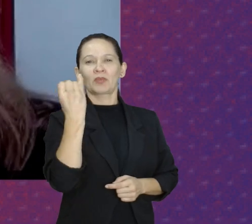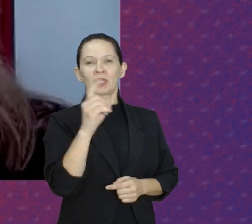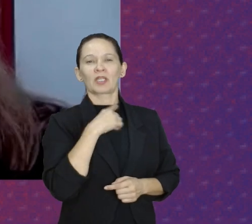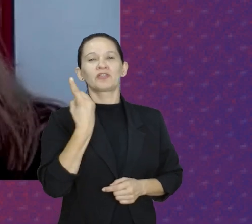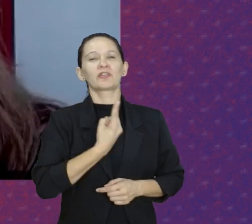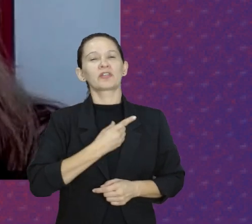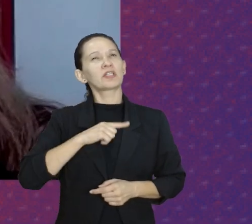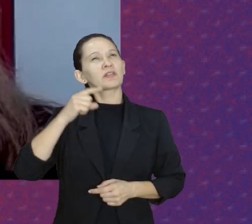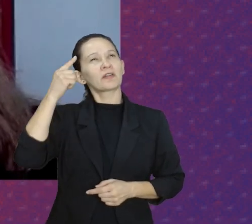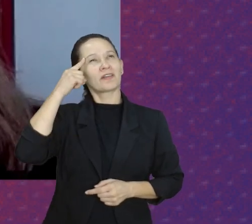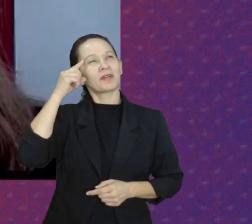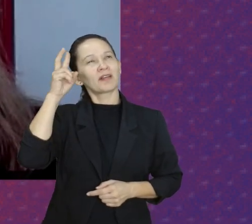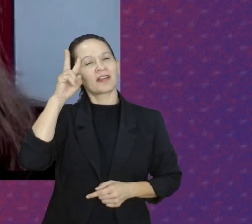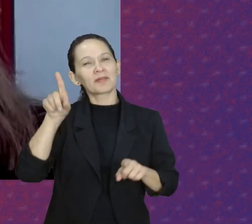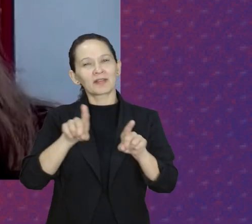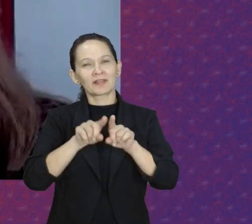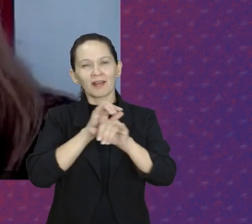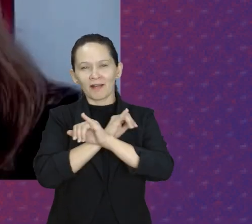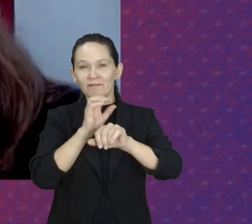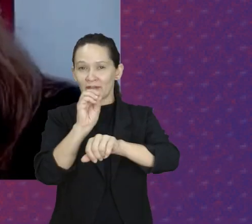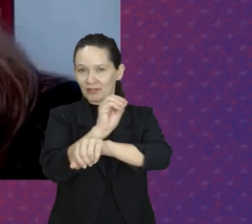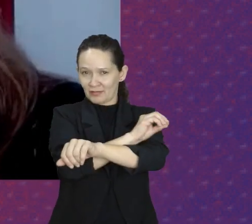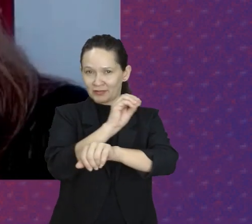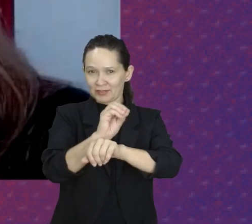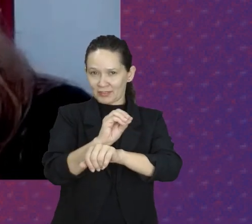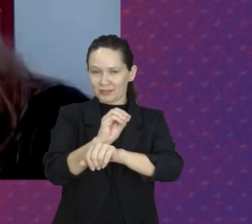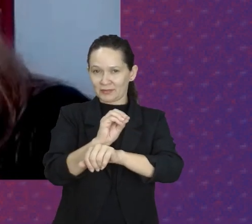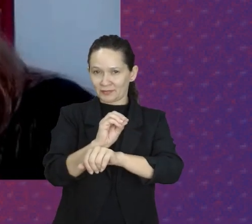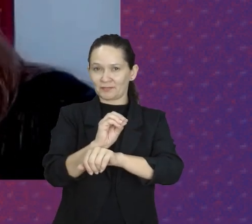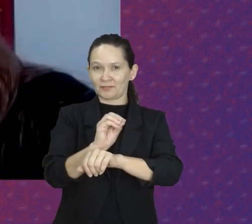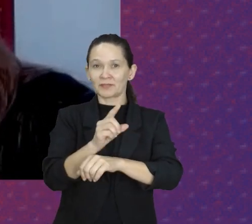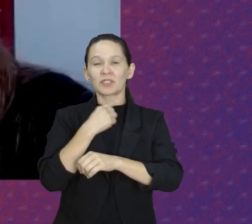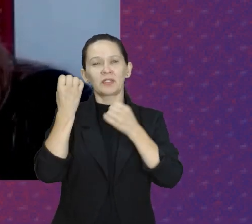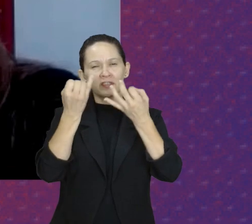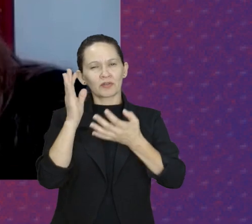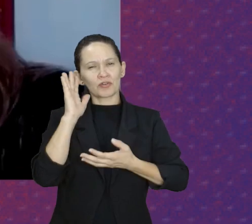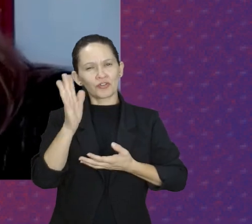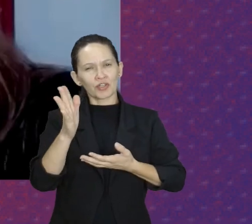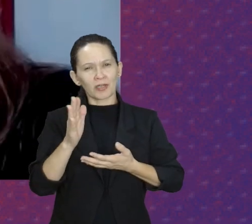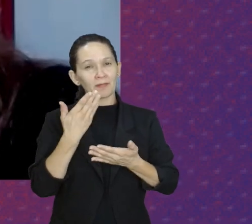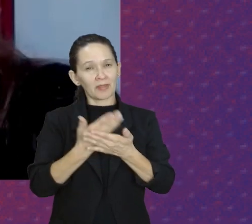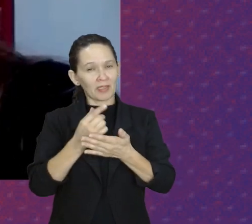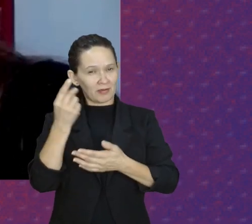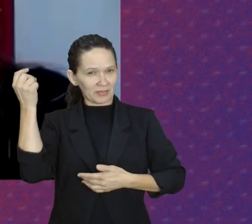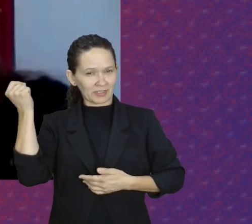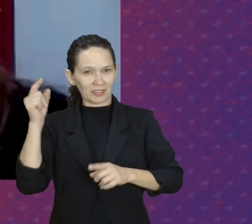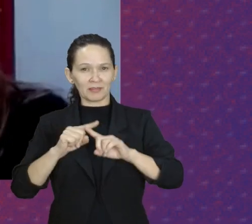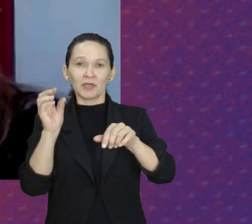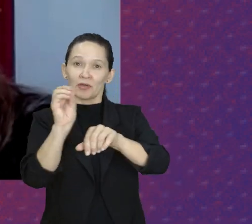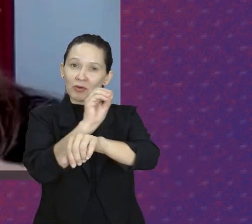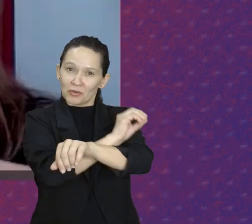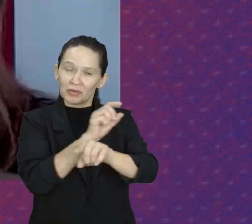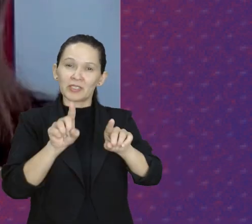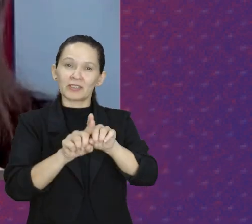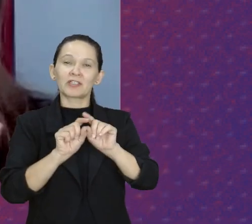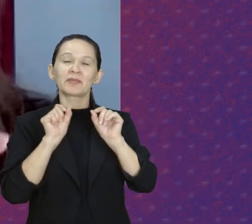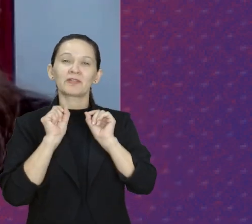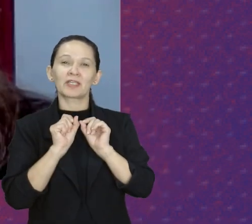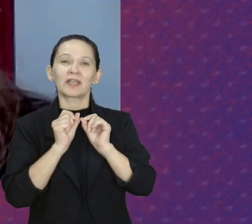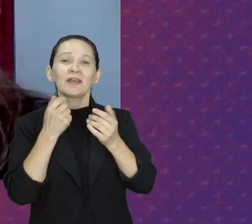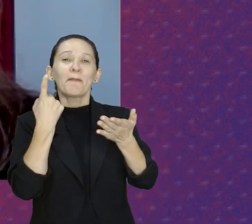ter em mente, quando a gente fala sobre cuidado, e a gente já falou um pouquinho sobre isso na aula passada, mas o cuidado faz